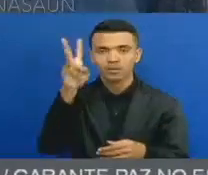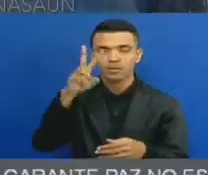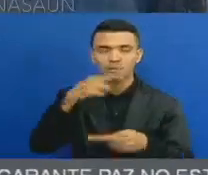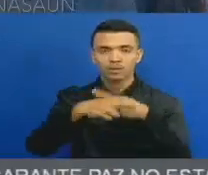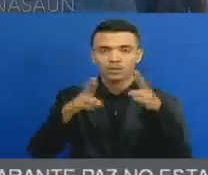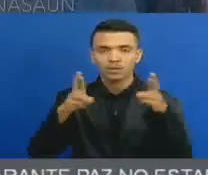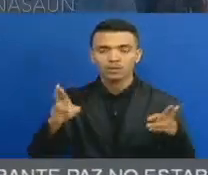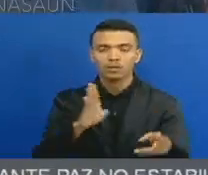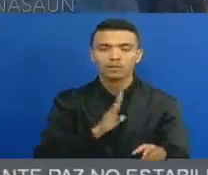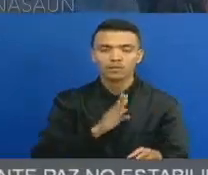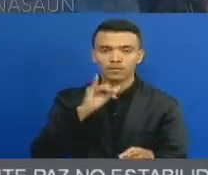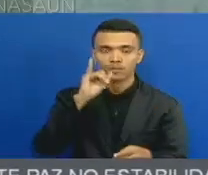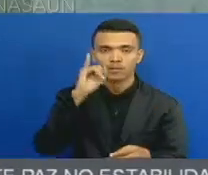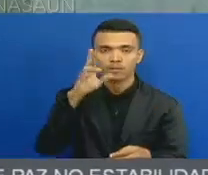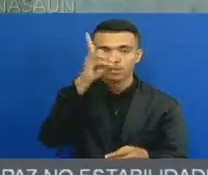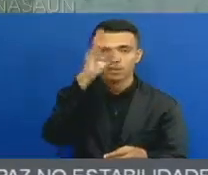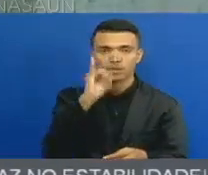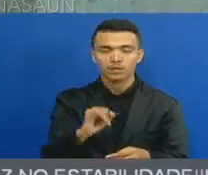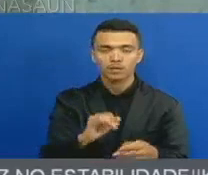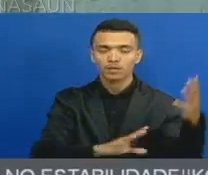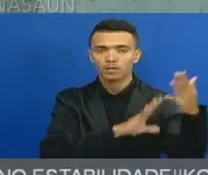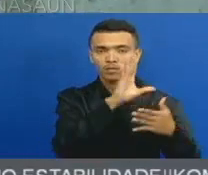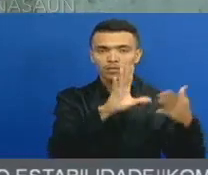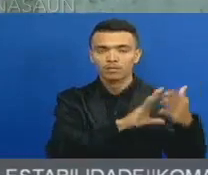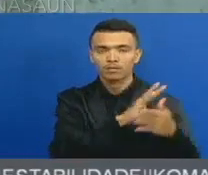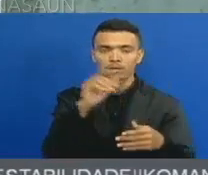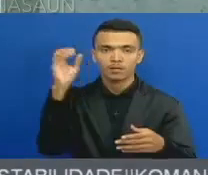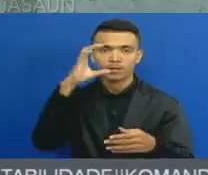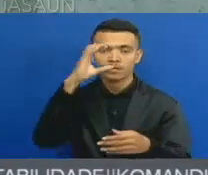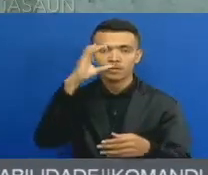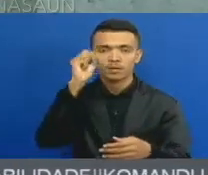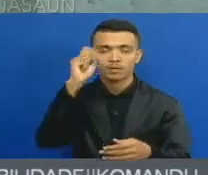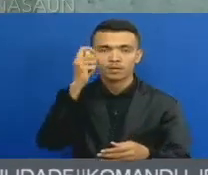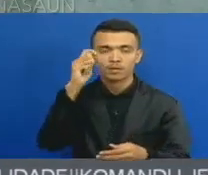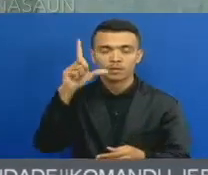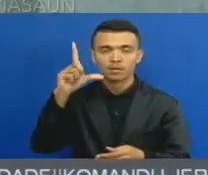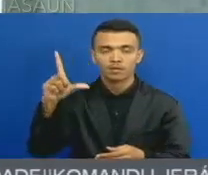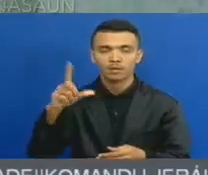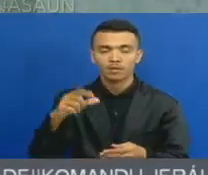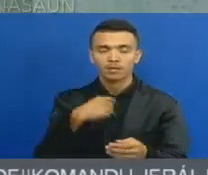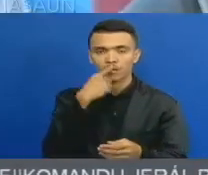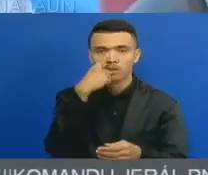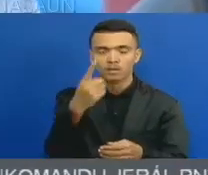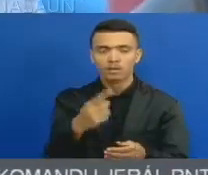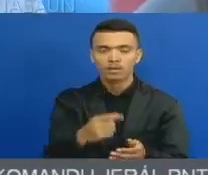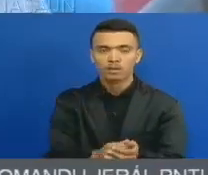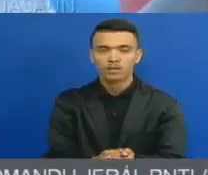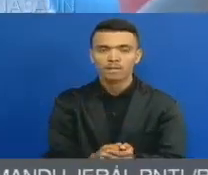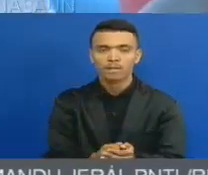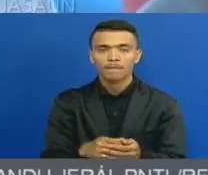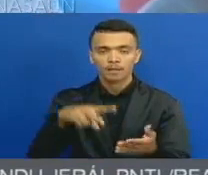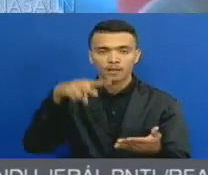KSTL Bemoridili. E a comemoração, né? Secretário-Geral KSTL, Bernardo Amaral do Rosário Hateten, mas que